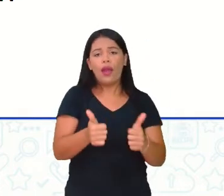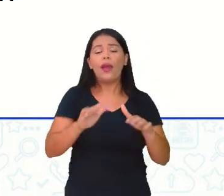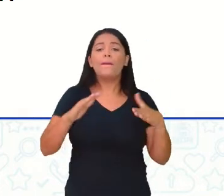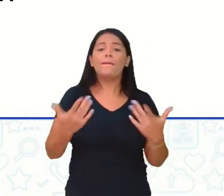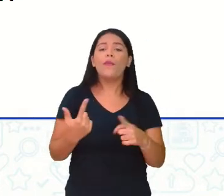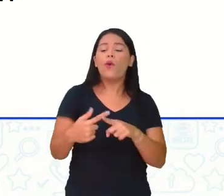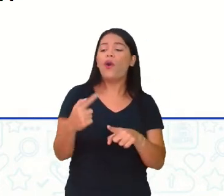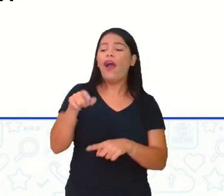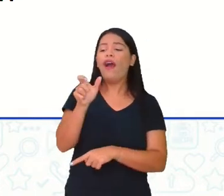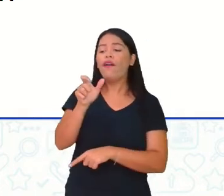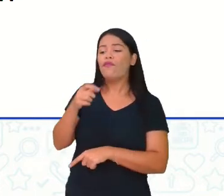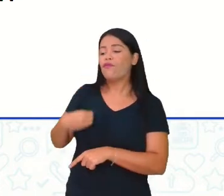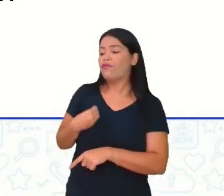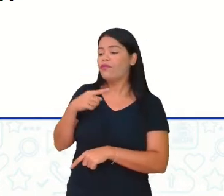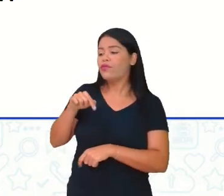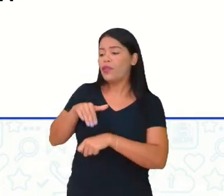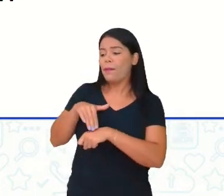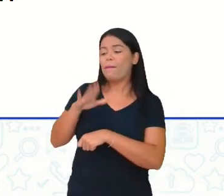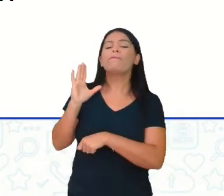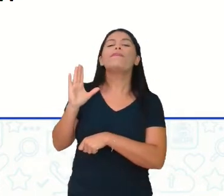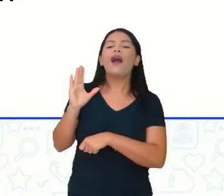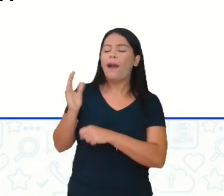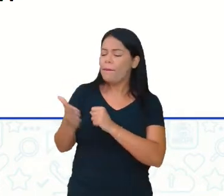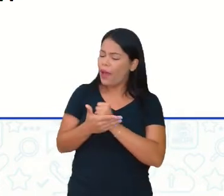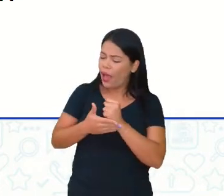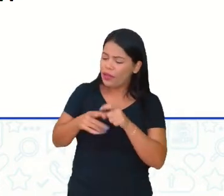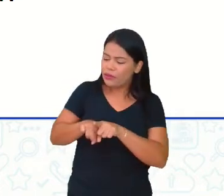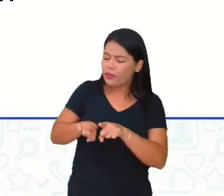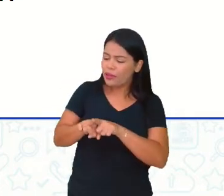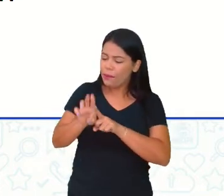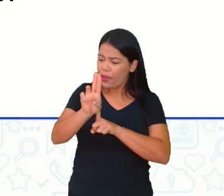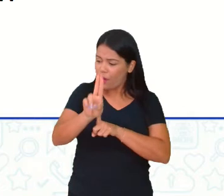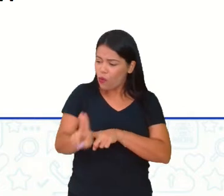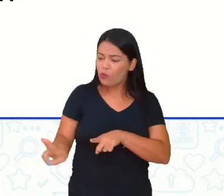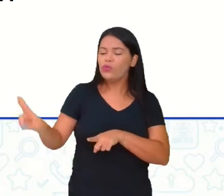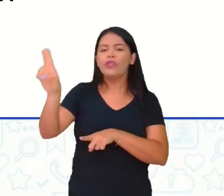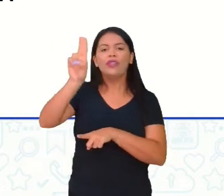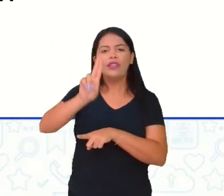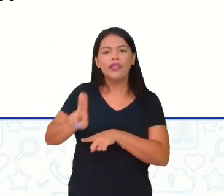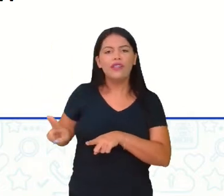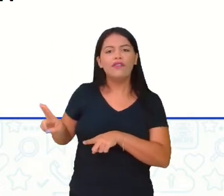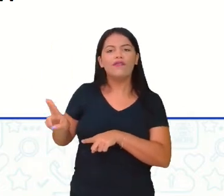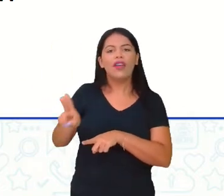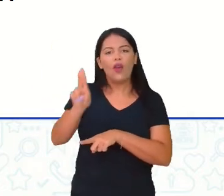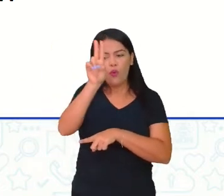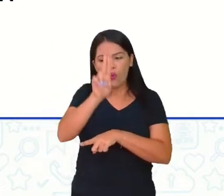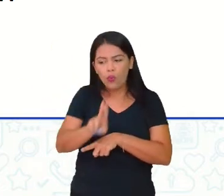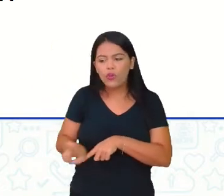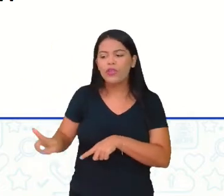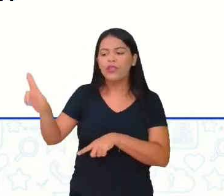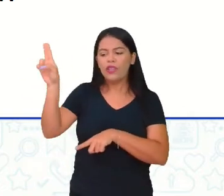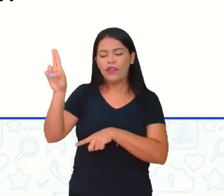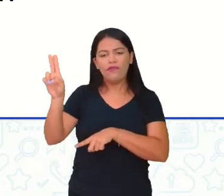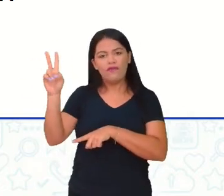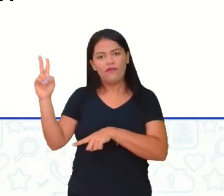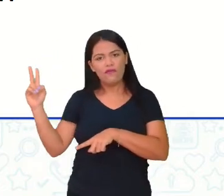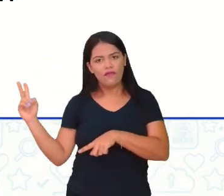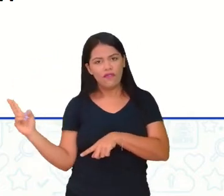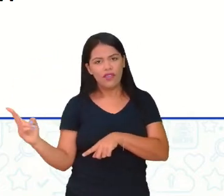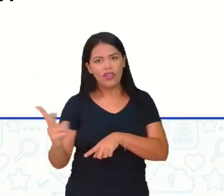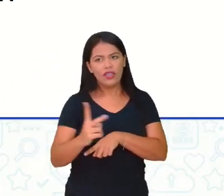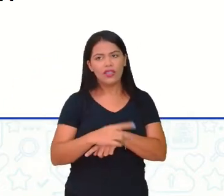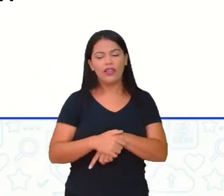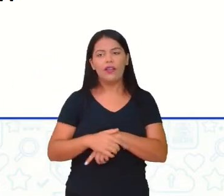mais básico e universal dos valores. Então, nós devemos sim alimentar a ideia, não é, na nossa mente, não